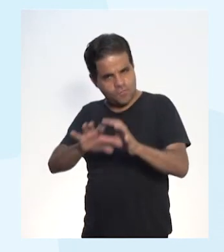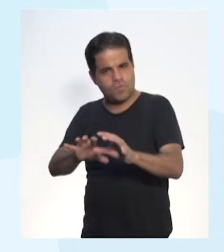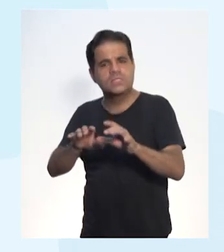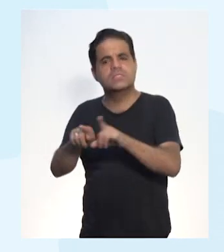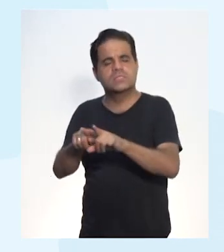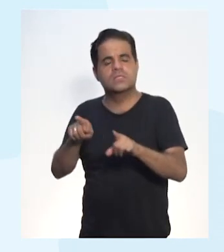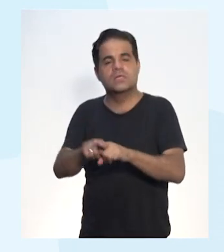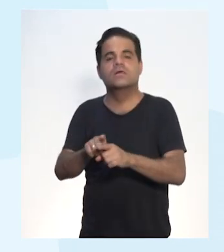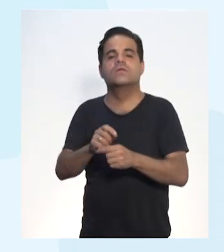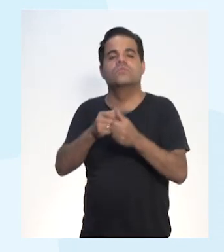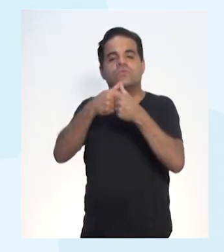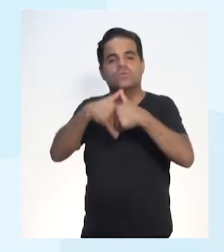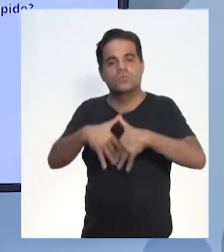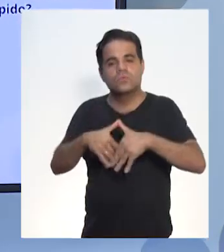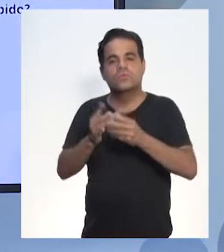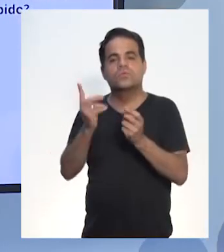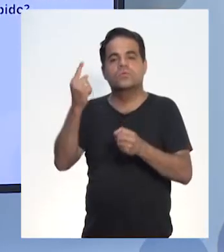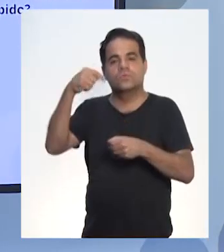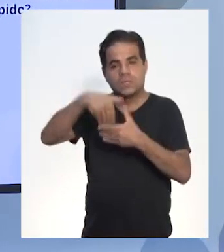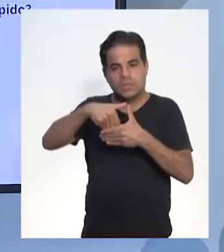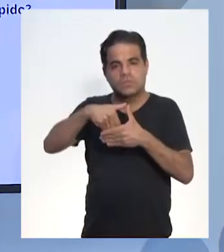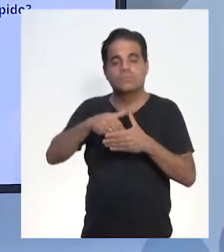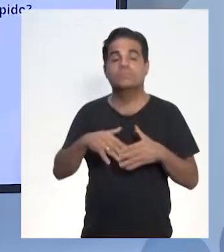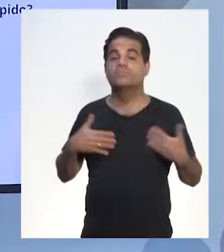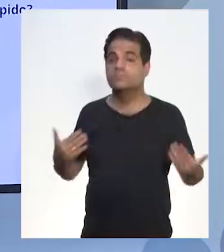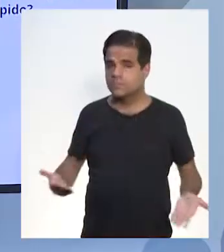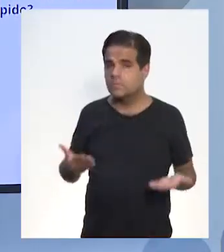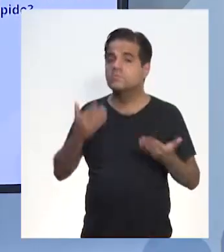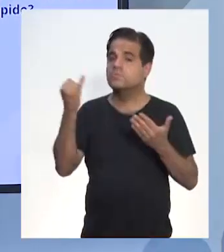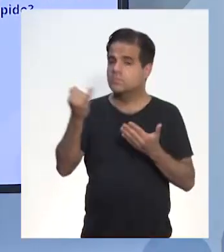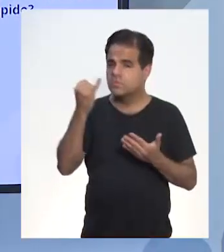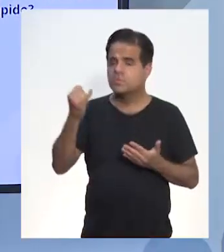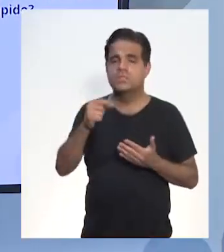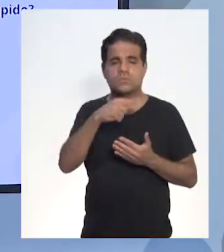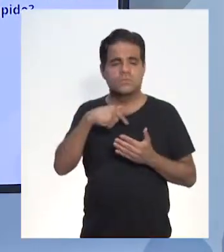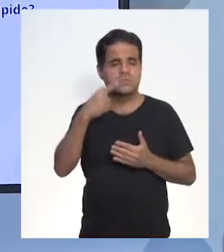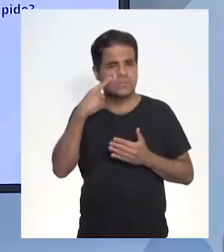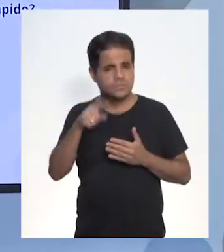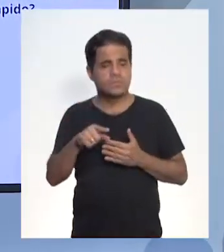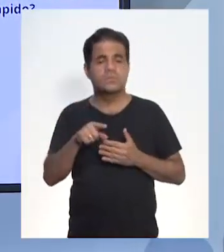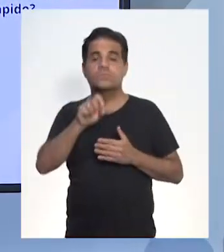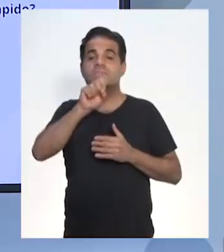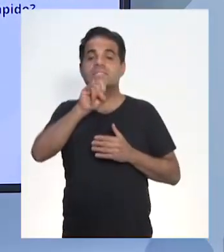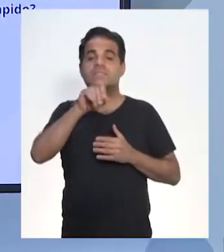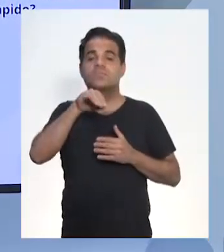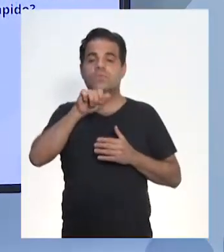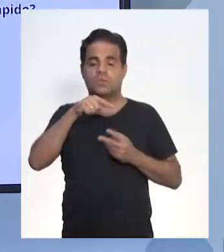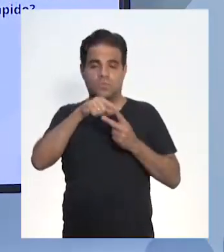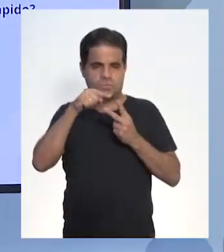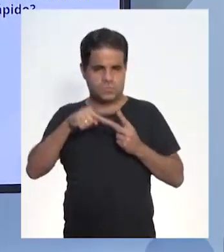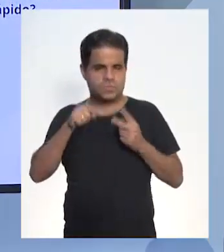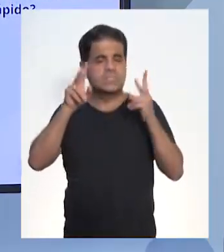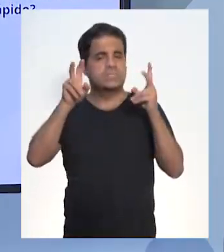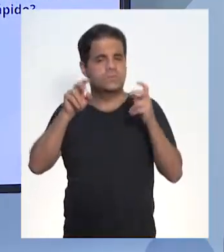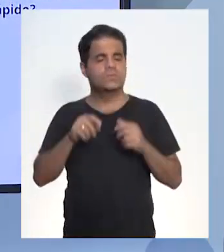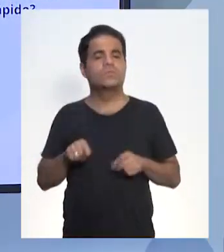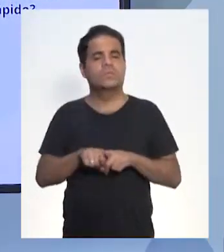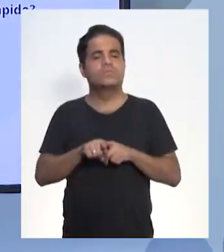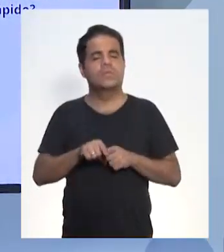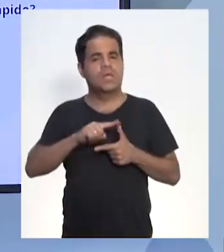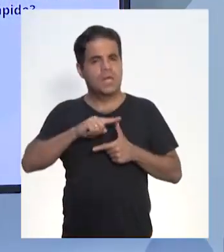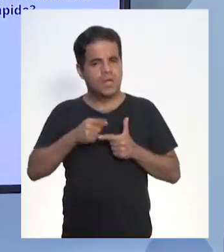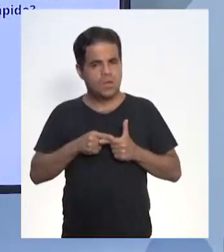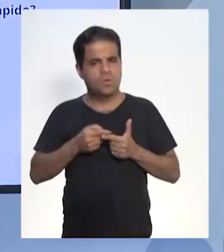aí no fluxo no interior da espira. Bom, isso é muito importante, então. Como a gente viu no simulador, essas duas questões, tanto o ângulo